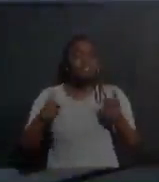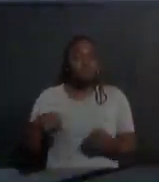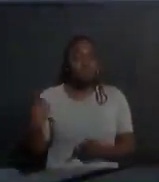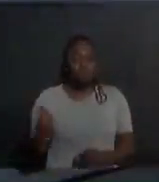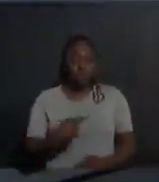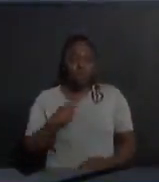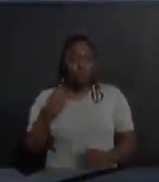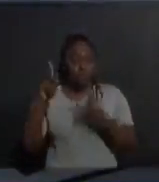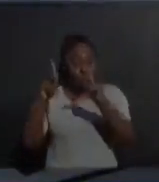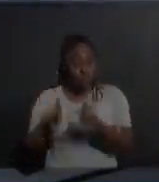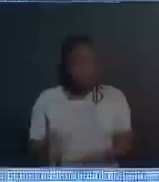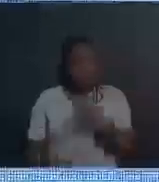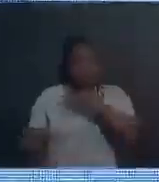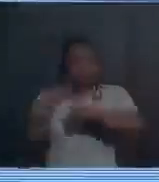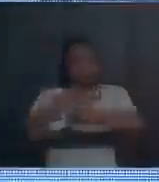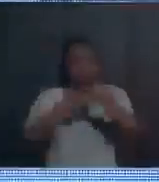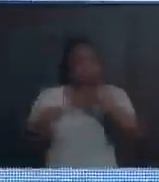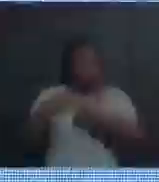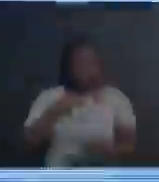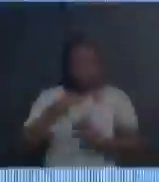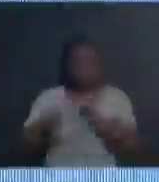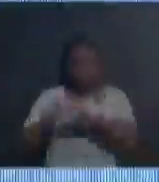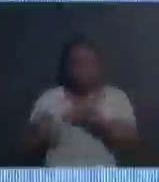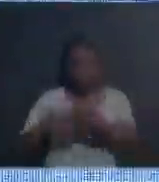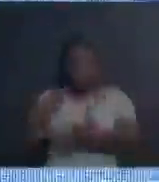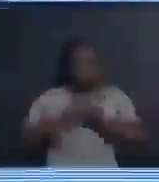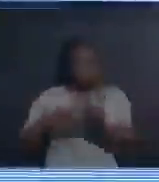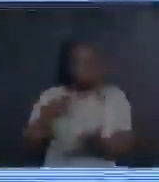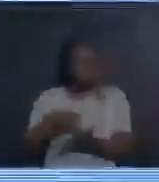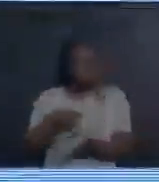do avivamento mesmo? Será que nós temos realmente